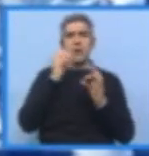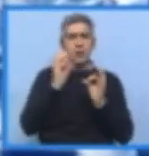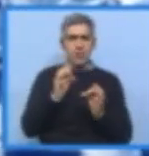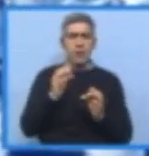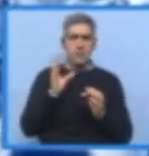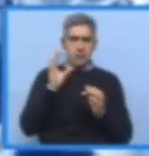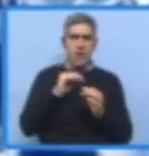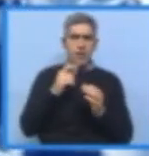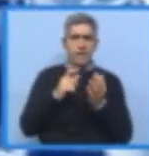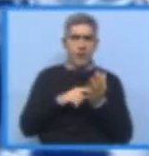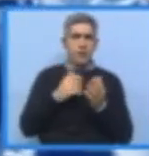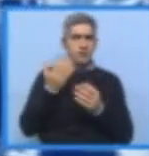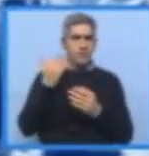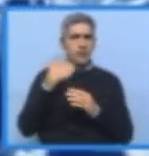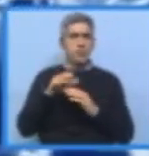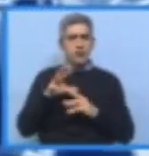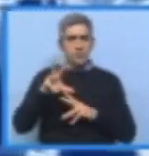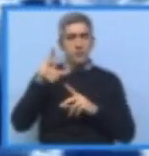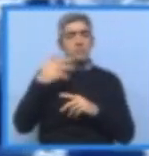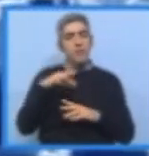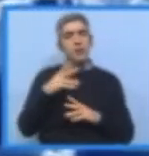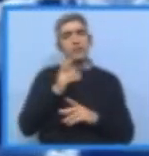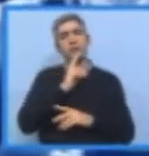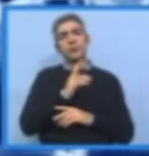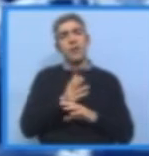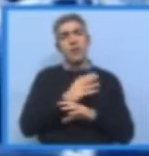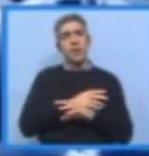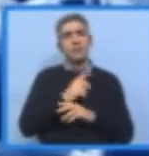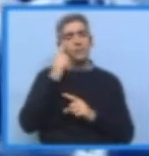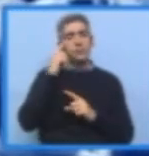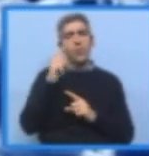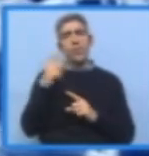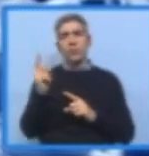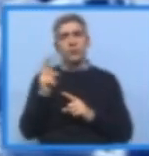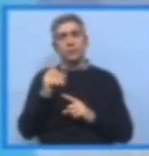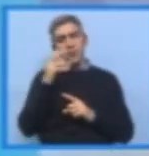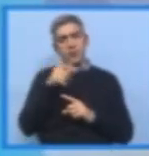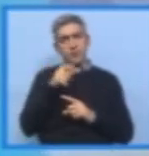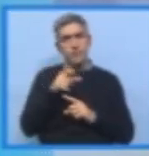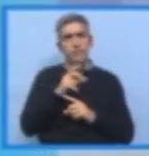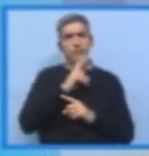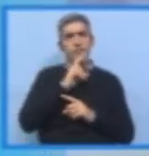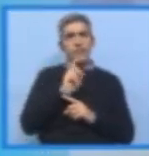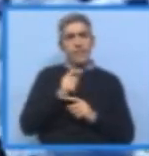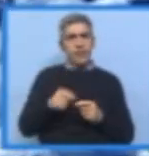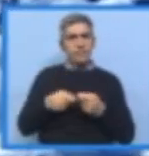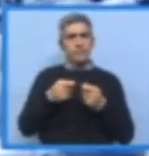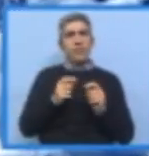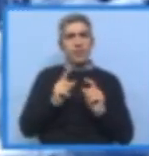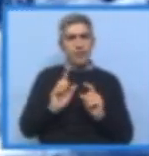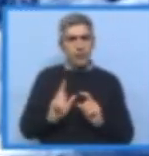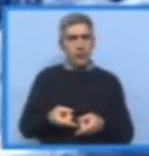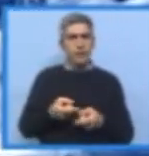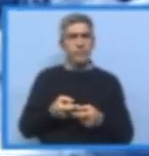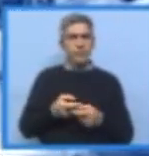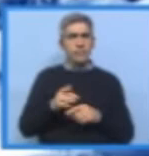Mas, calhar, passa por aí dar essas respostas antes de partirmos para outras. Portanto, seguramente que é esse o investimento.